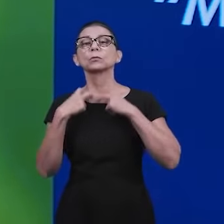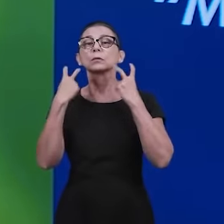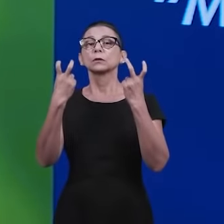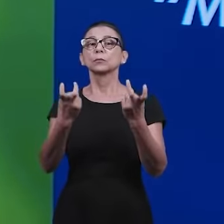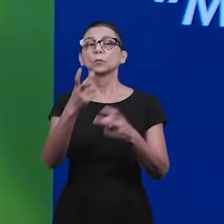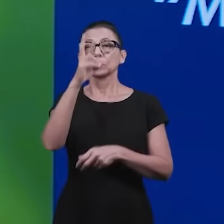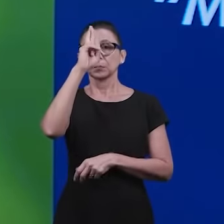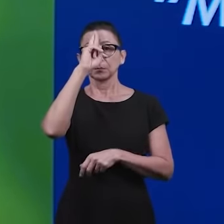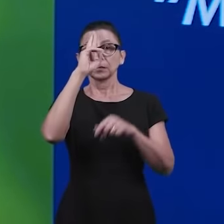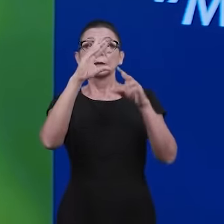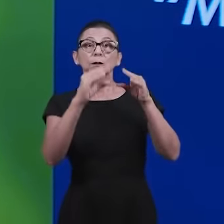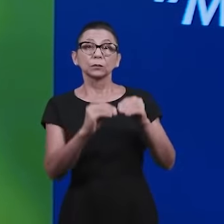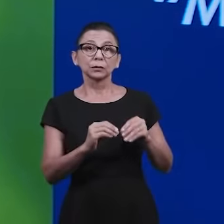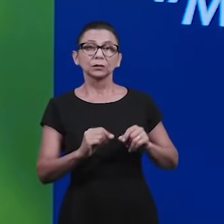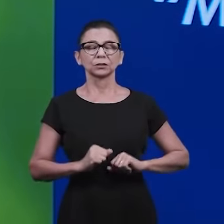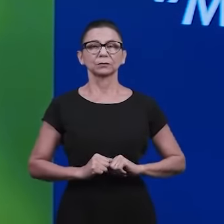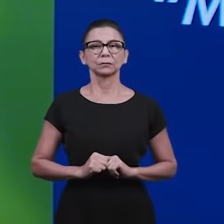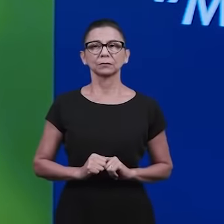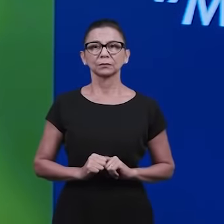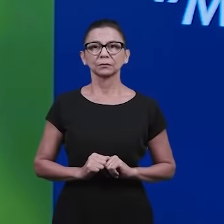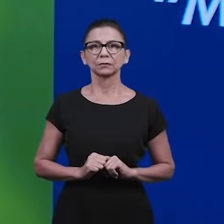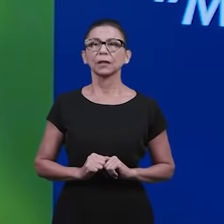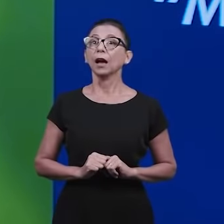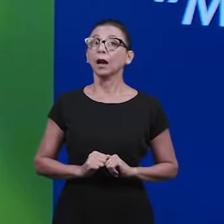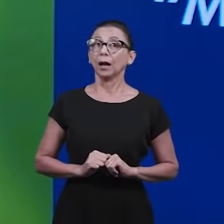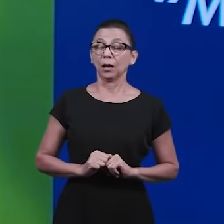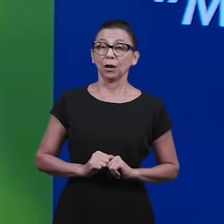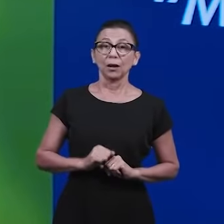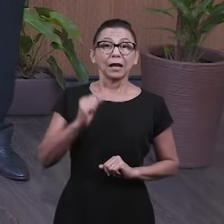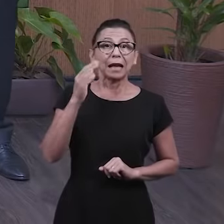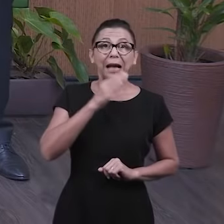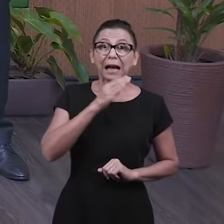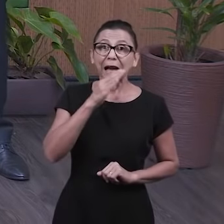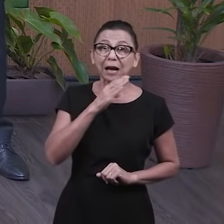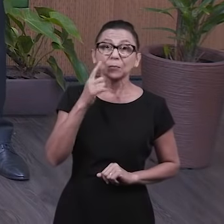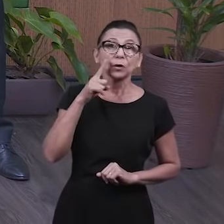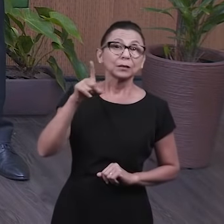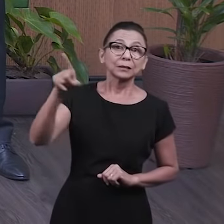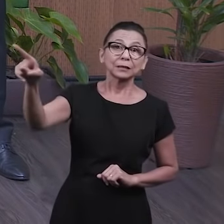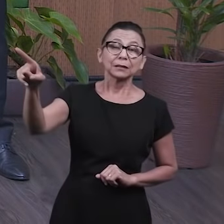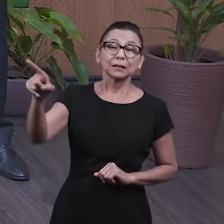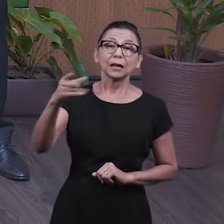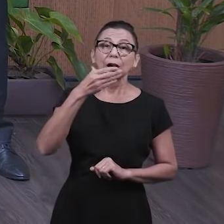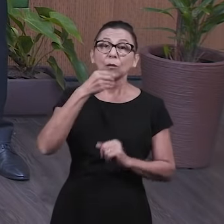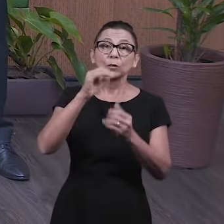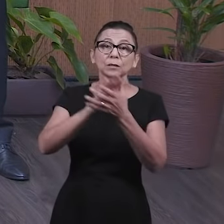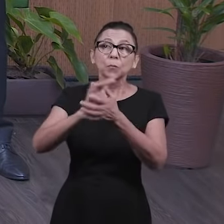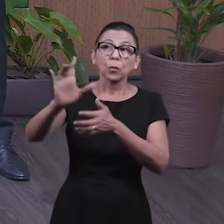Aí vem o esposo, saí-lhe ao encontro. E este grito